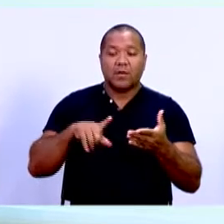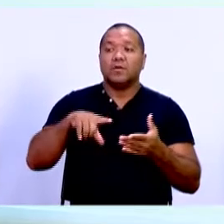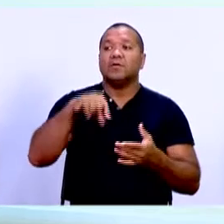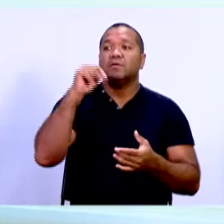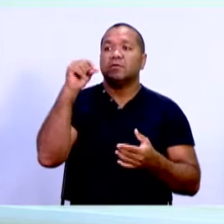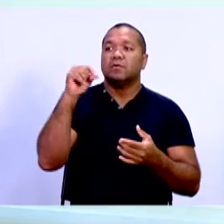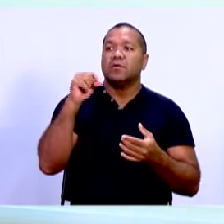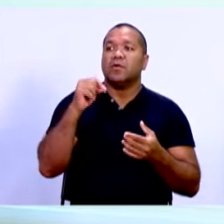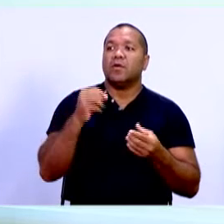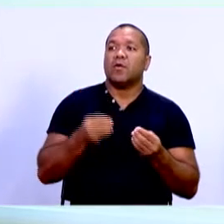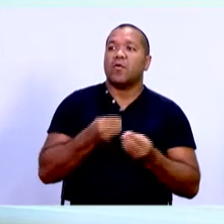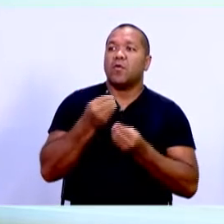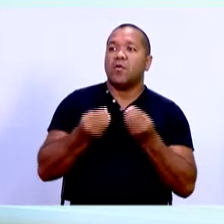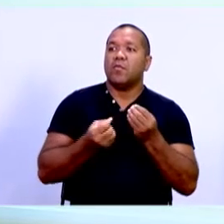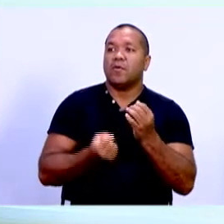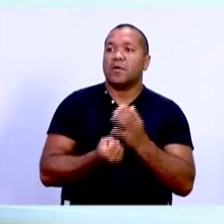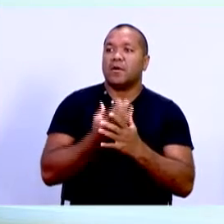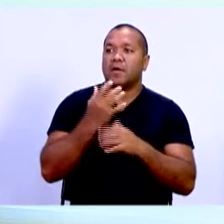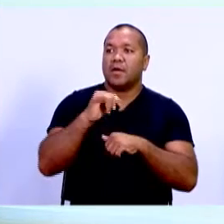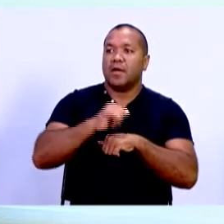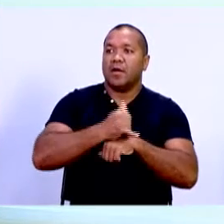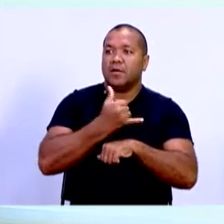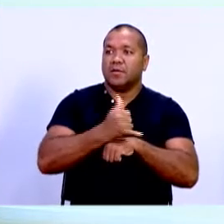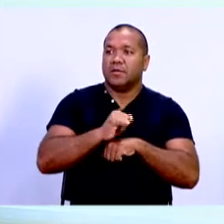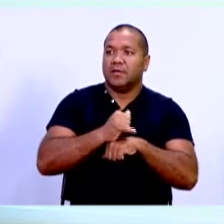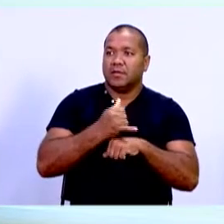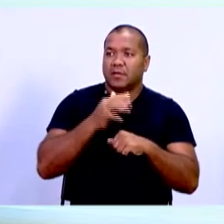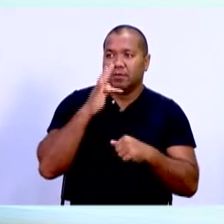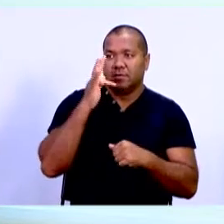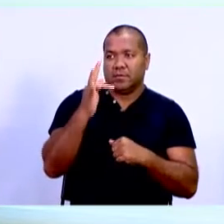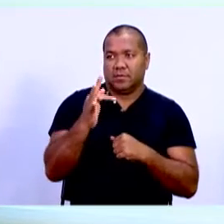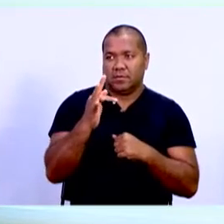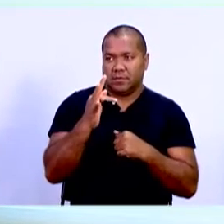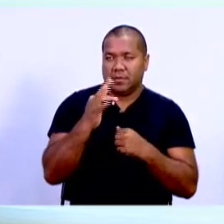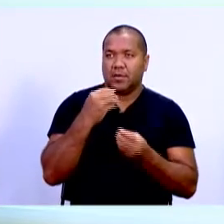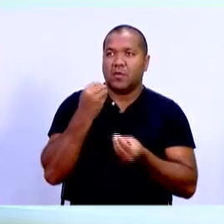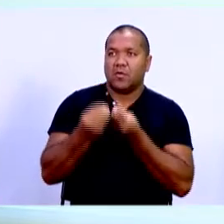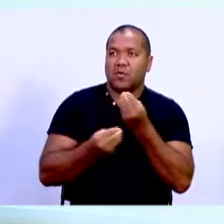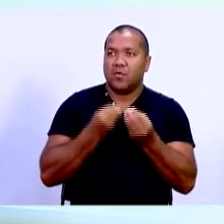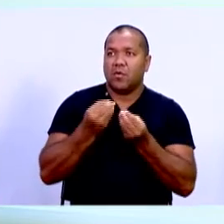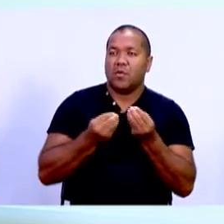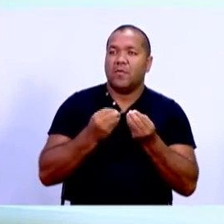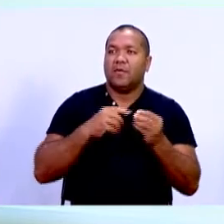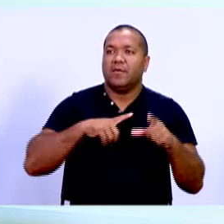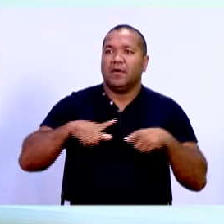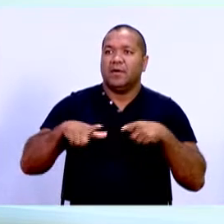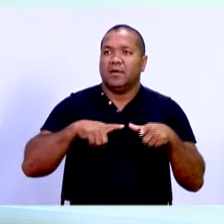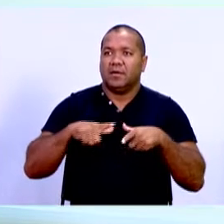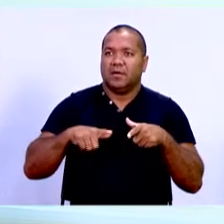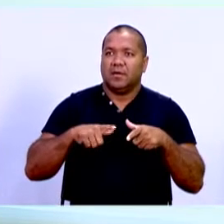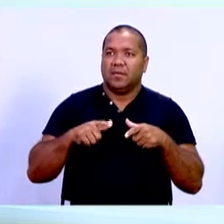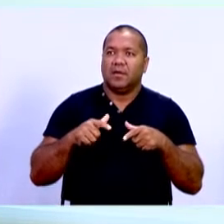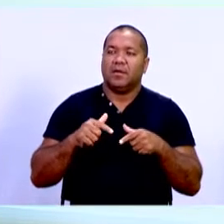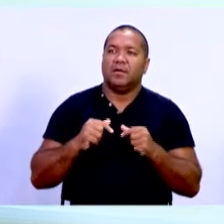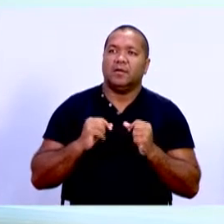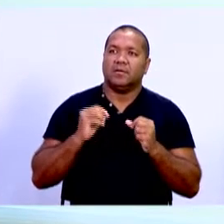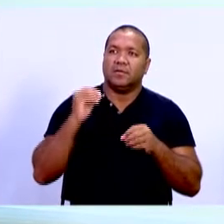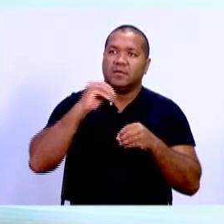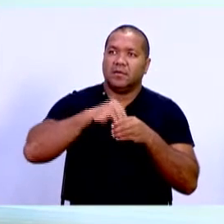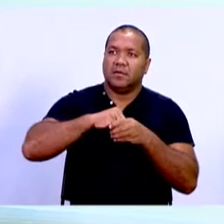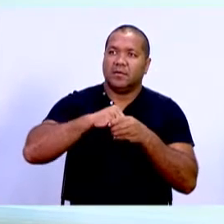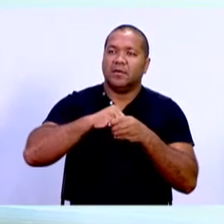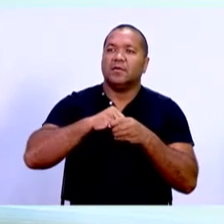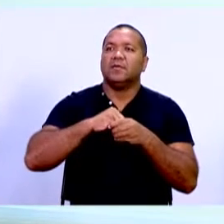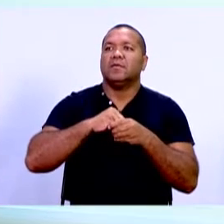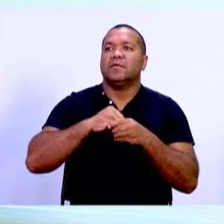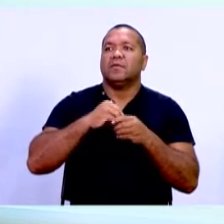exemplo, planejar ações futuras e também como serão investidos os recursos de uma instituição. Daí surgiu